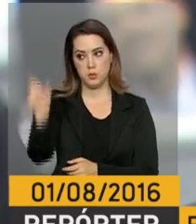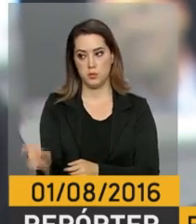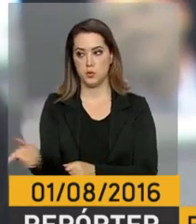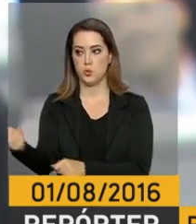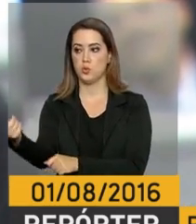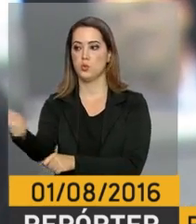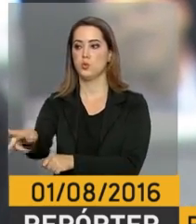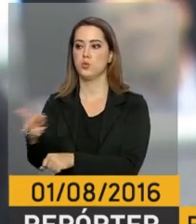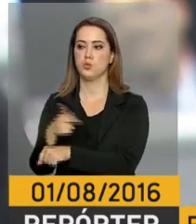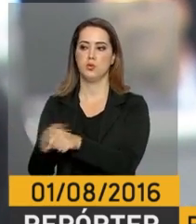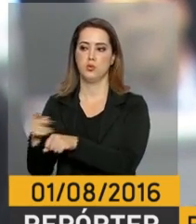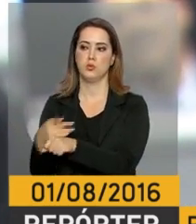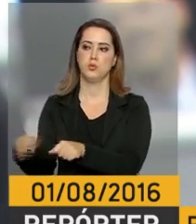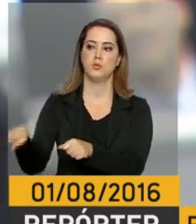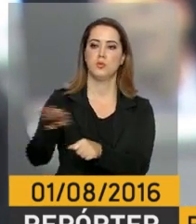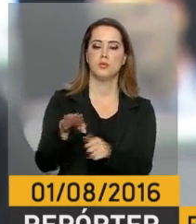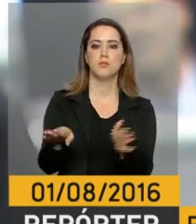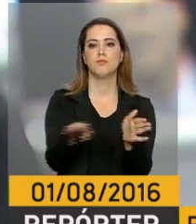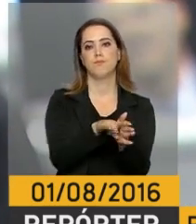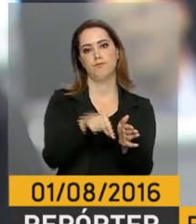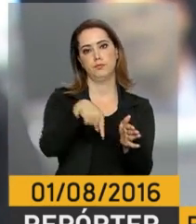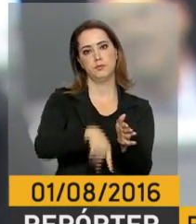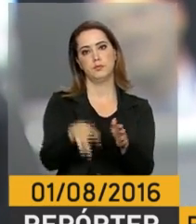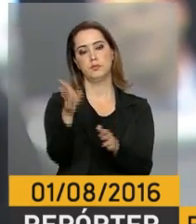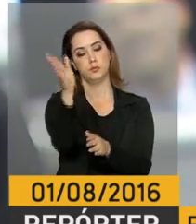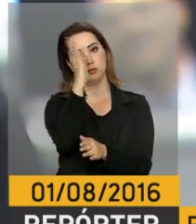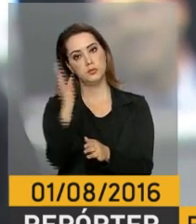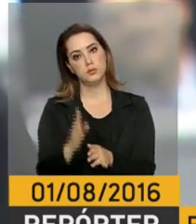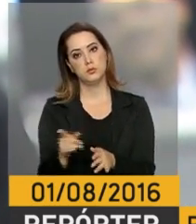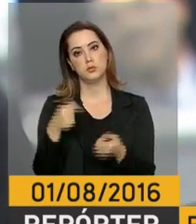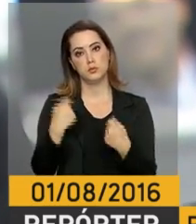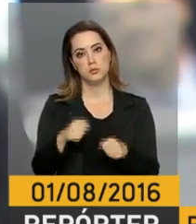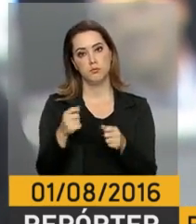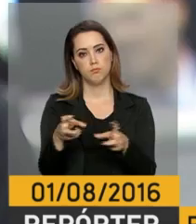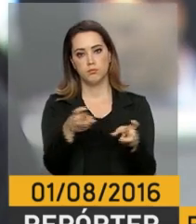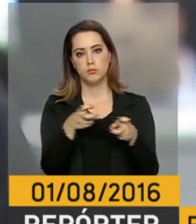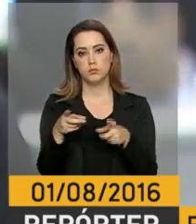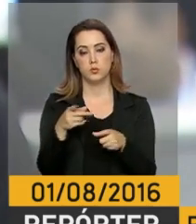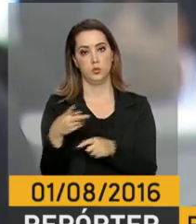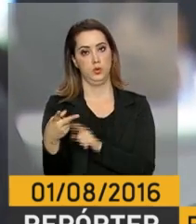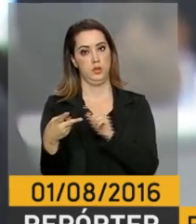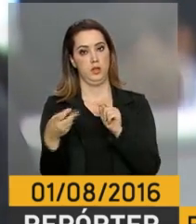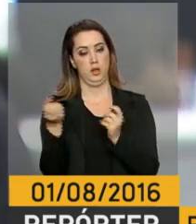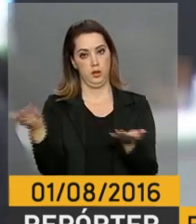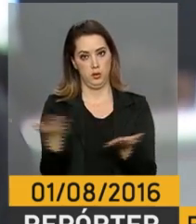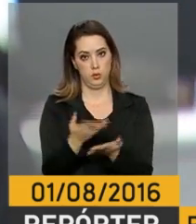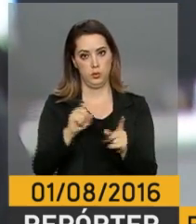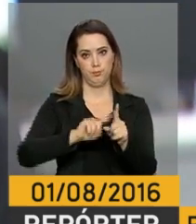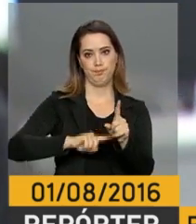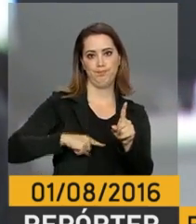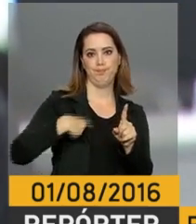partir das Olimpíadas foi desenvolvido esse novo programa para que haja uma dupla checagem.